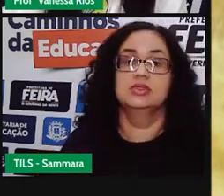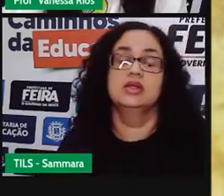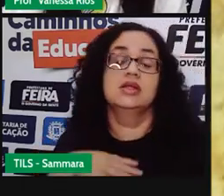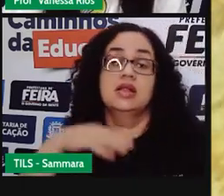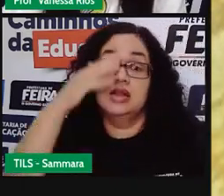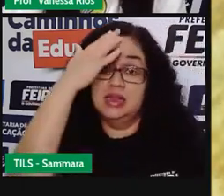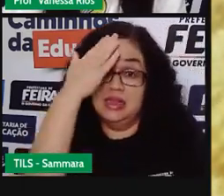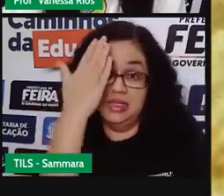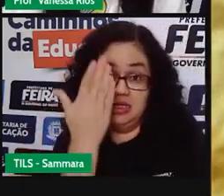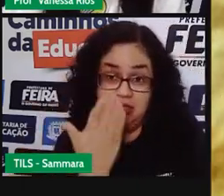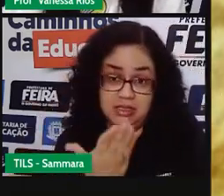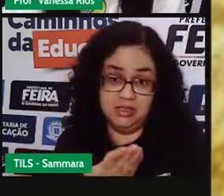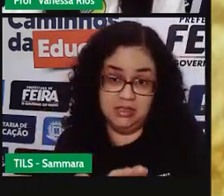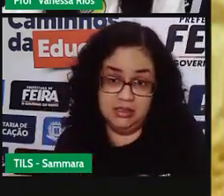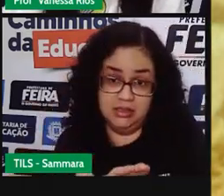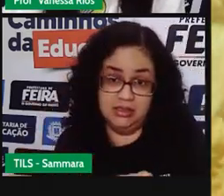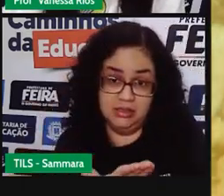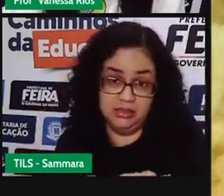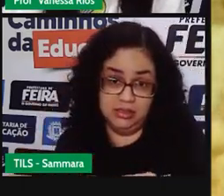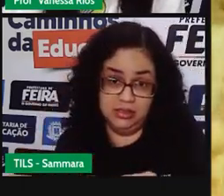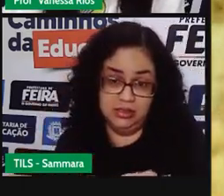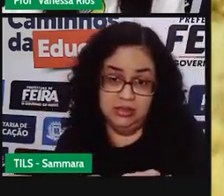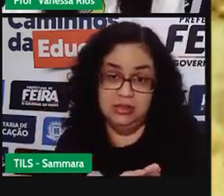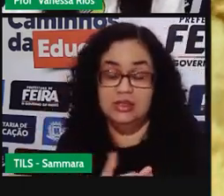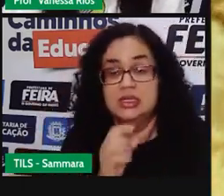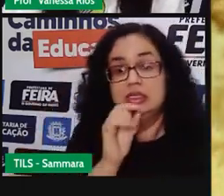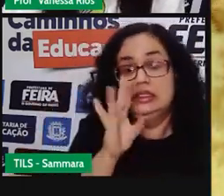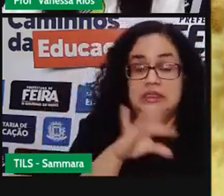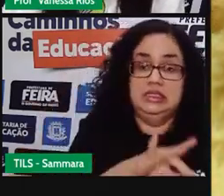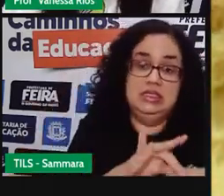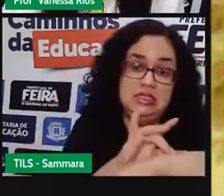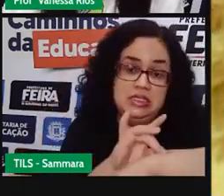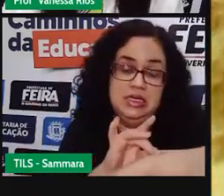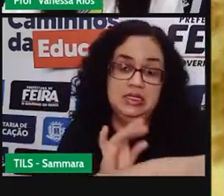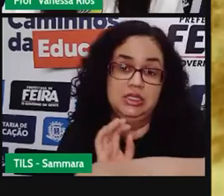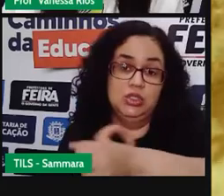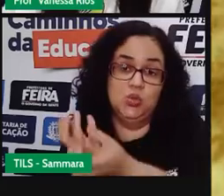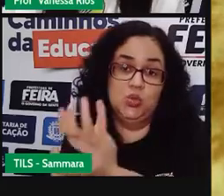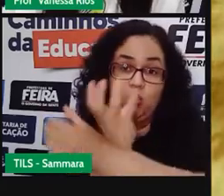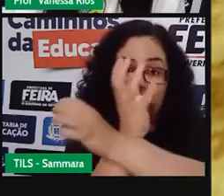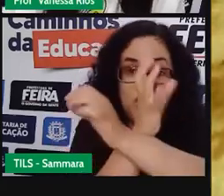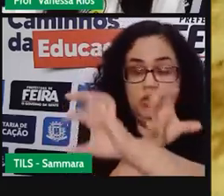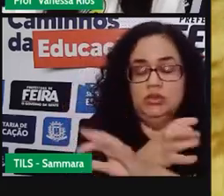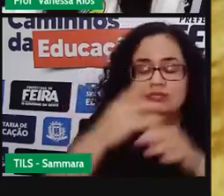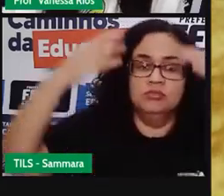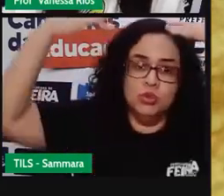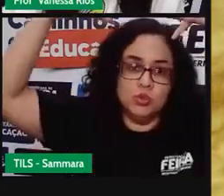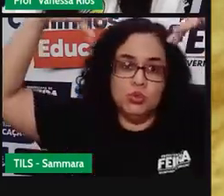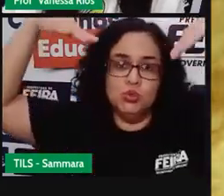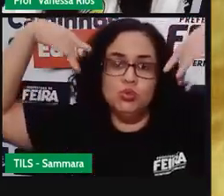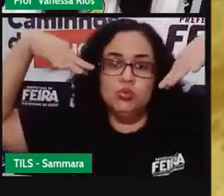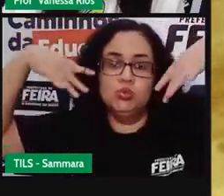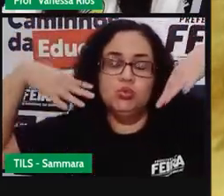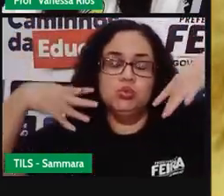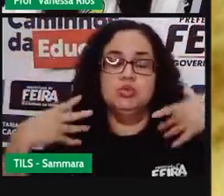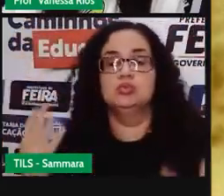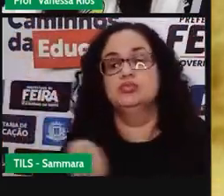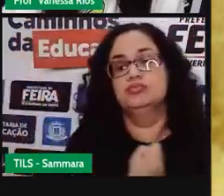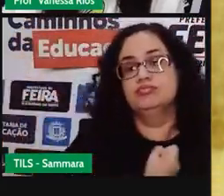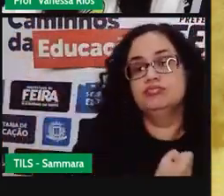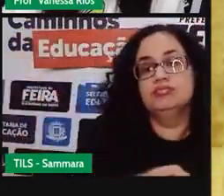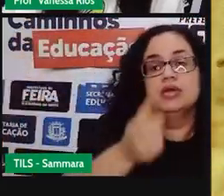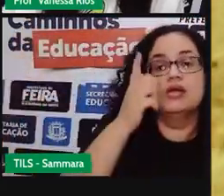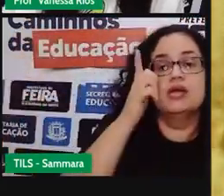eu acredito em heróis de carne, osso e suor. Heróis que